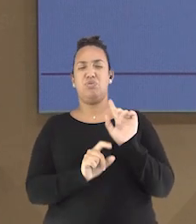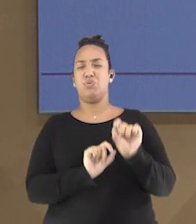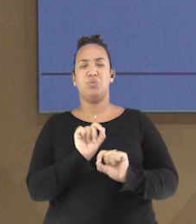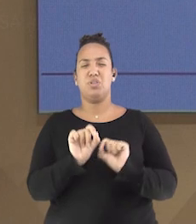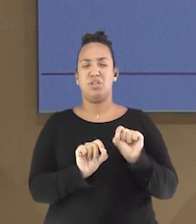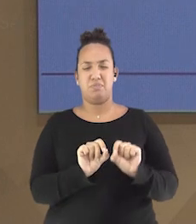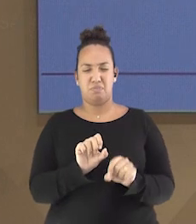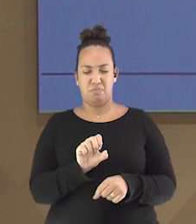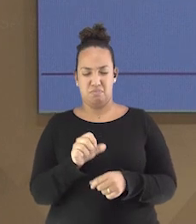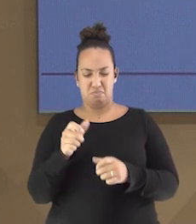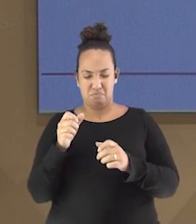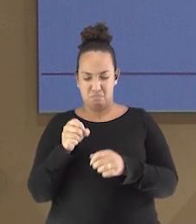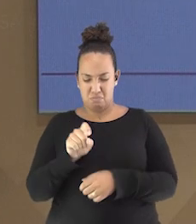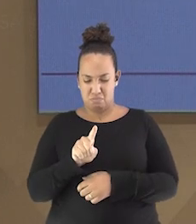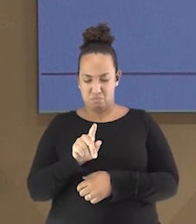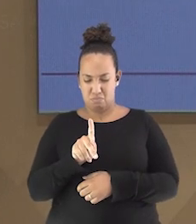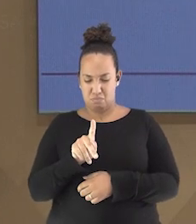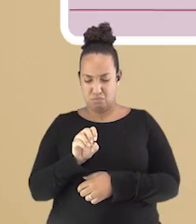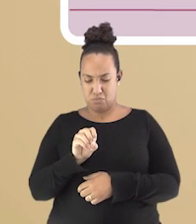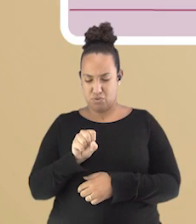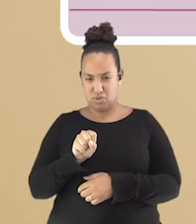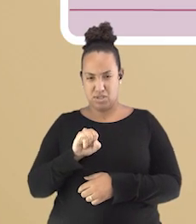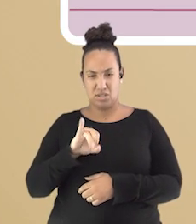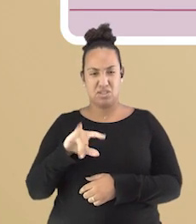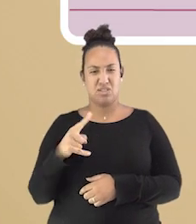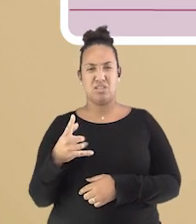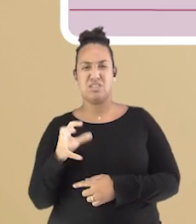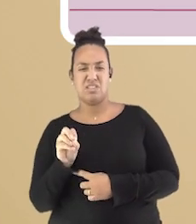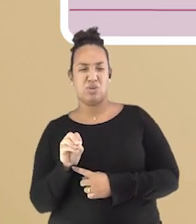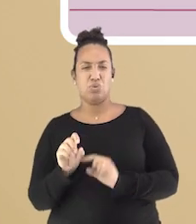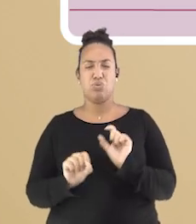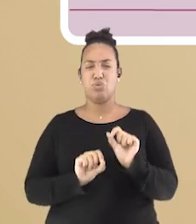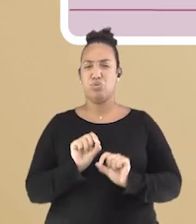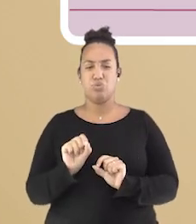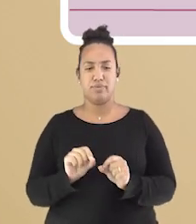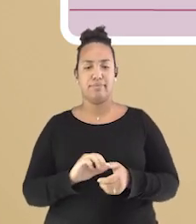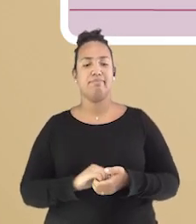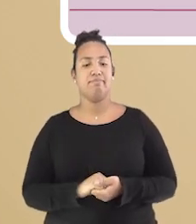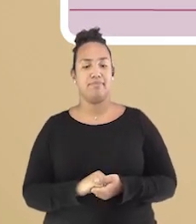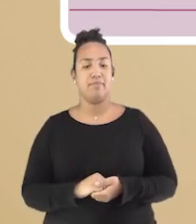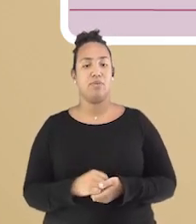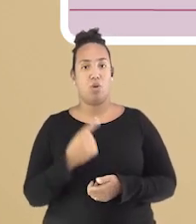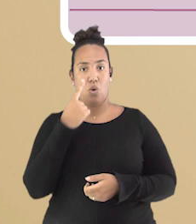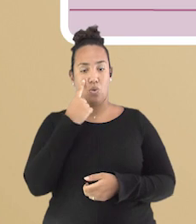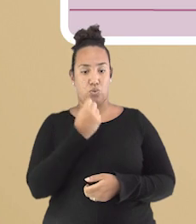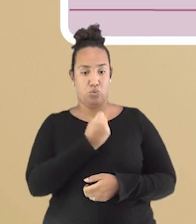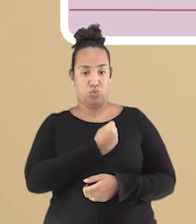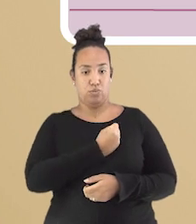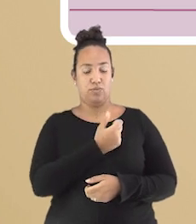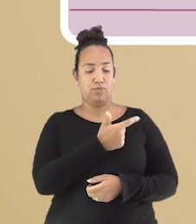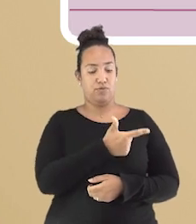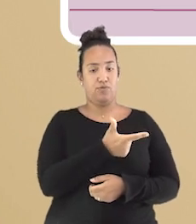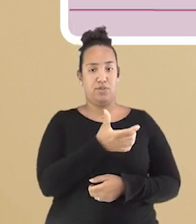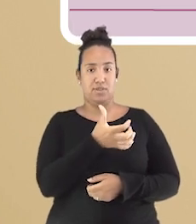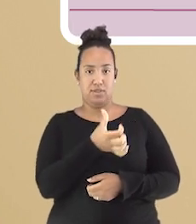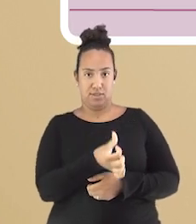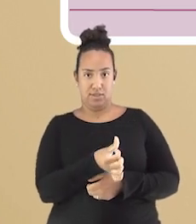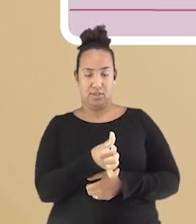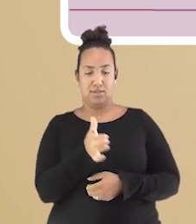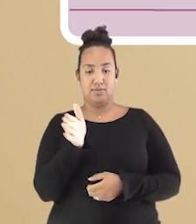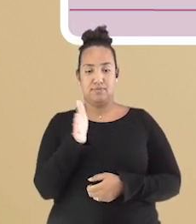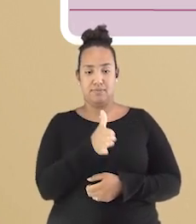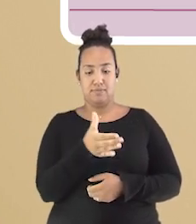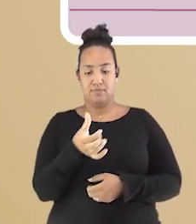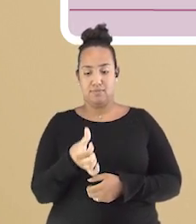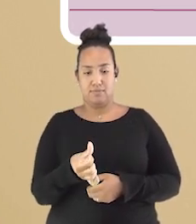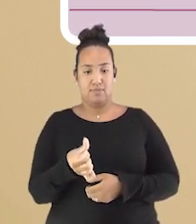posicional? Vamos ver um exemplo. Observe os números 26 e 62. Eles